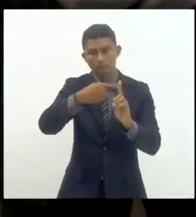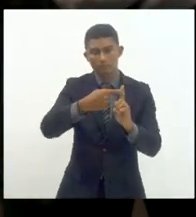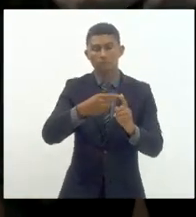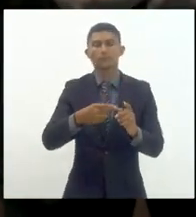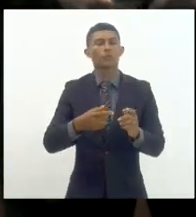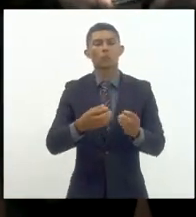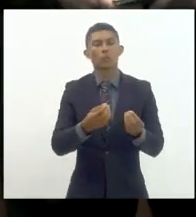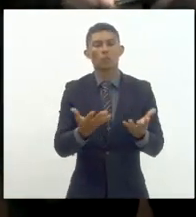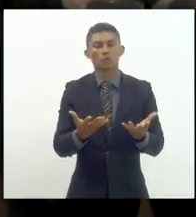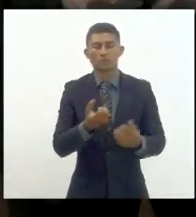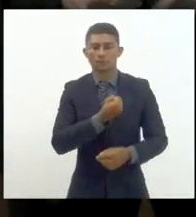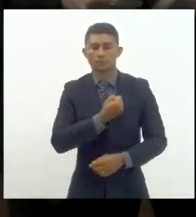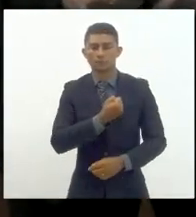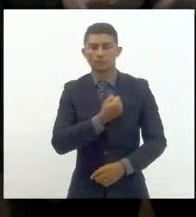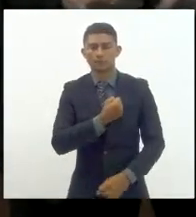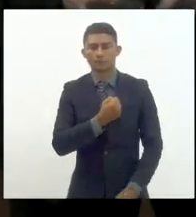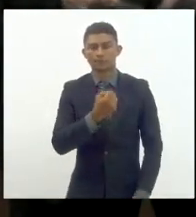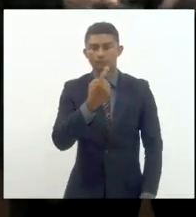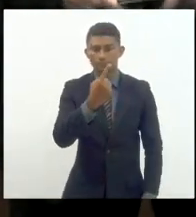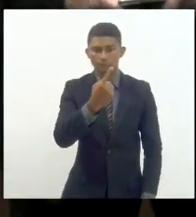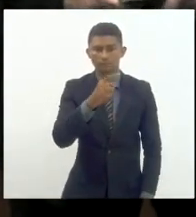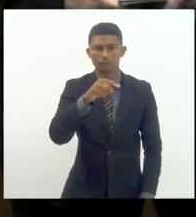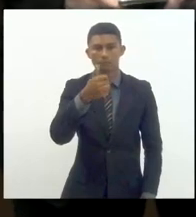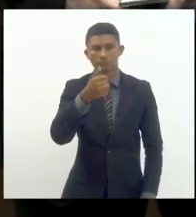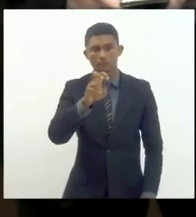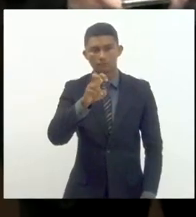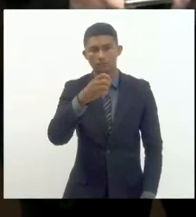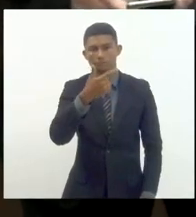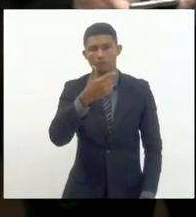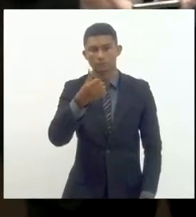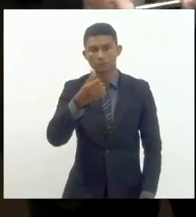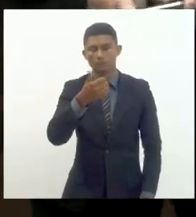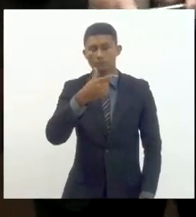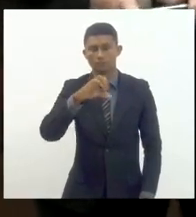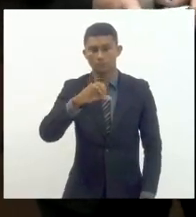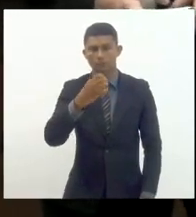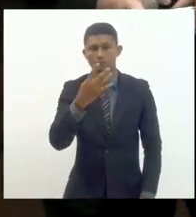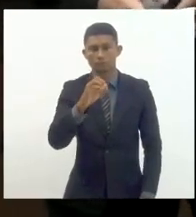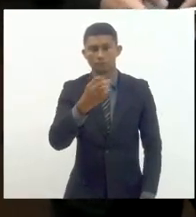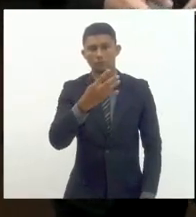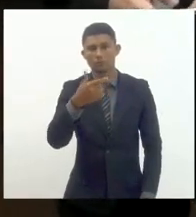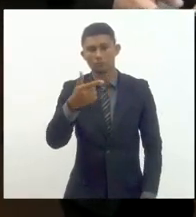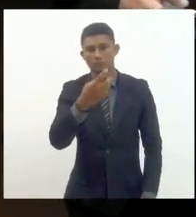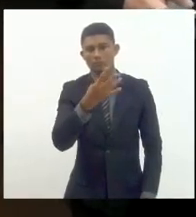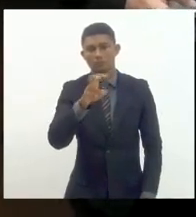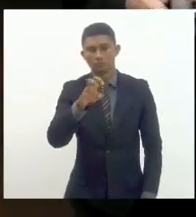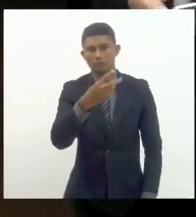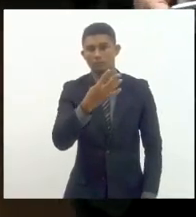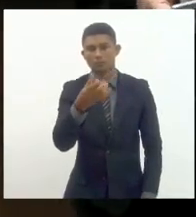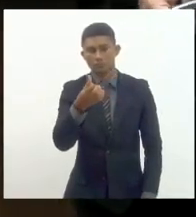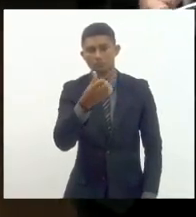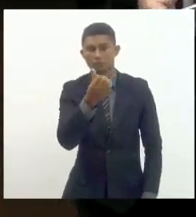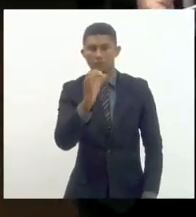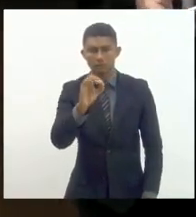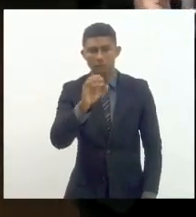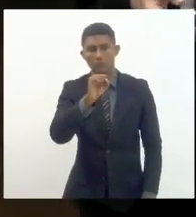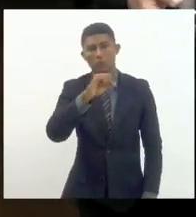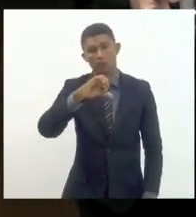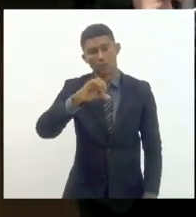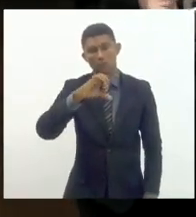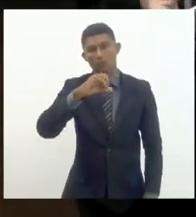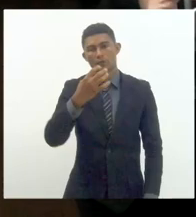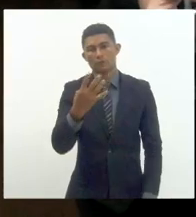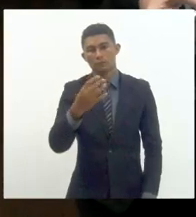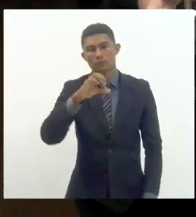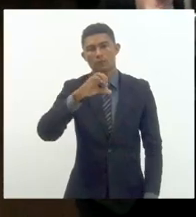emendas número 1, 15, 21, 29, 40, 42, 45, 46, 60,